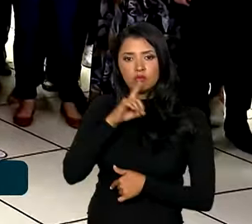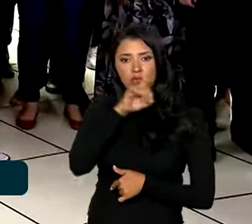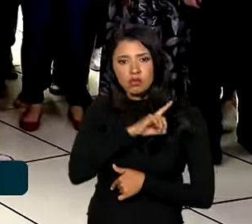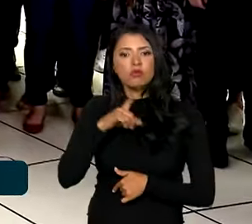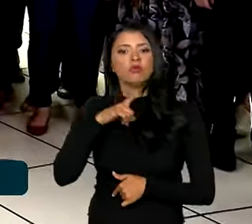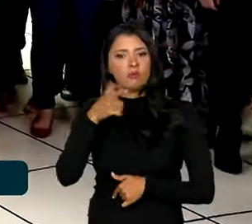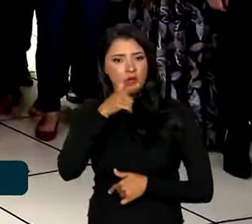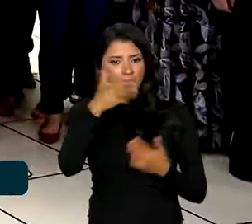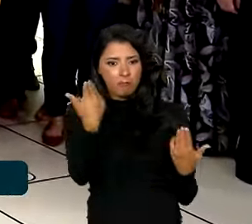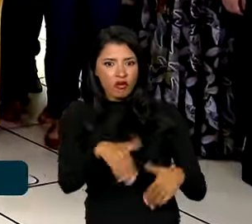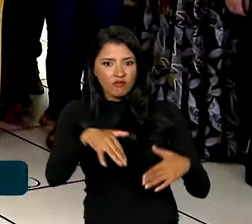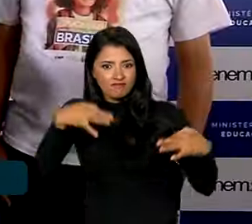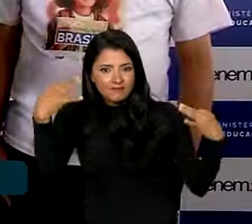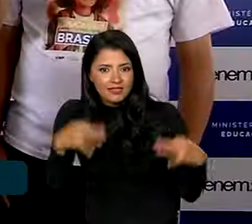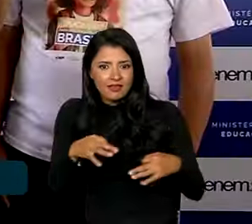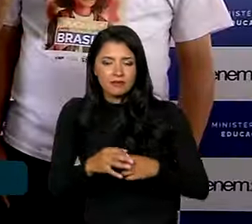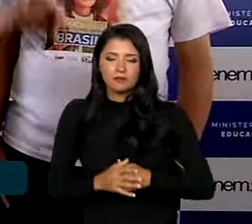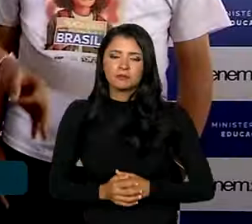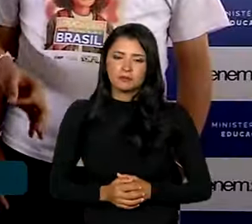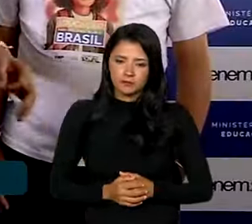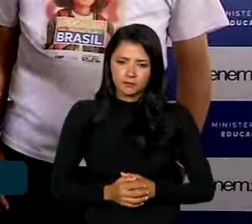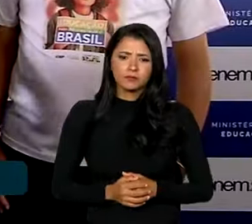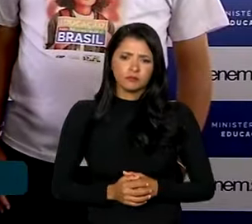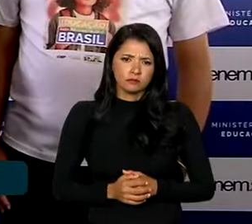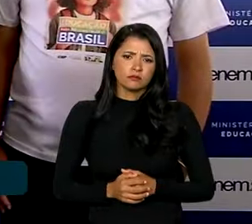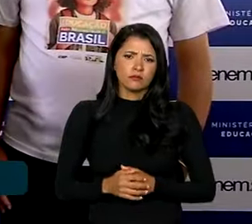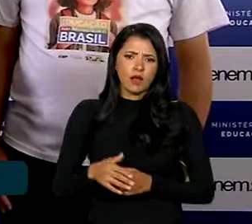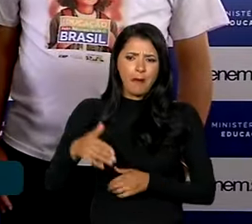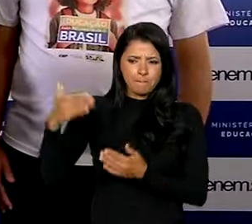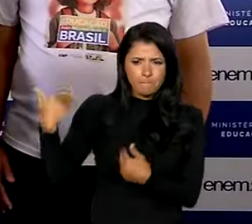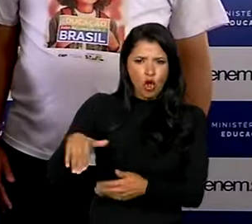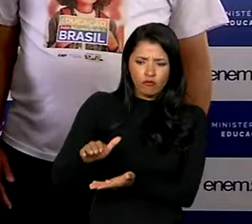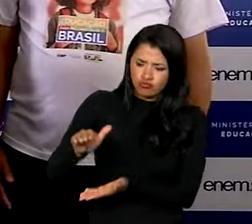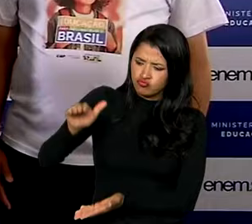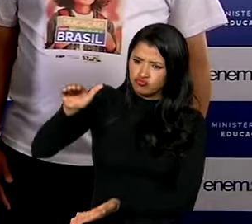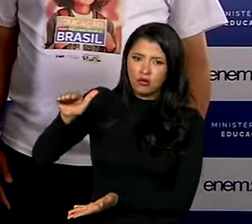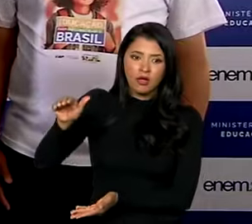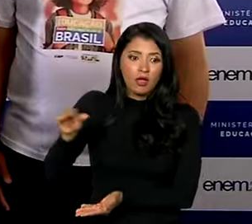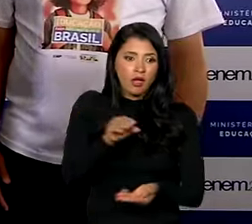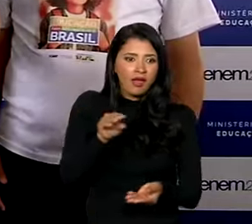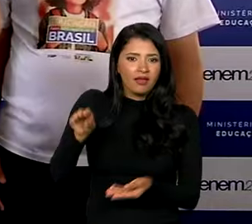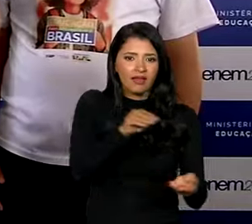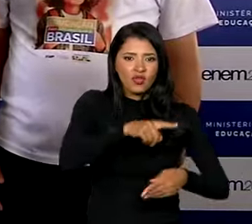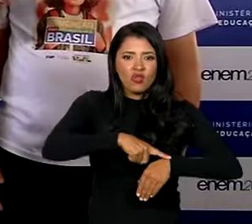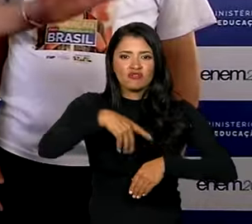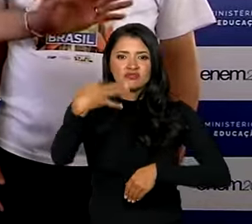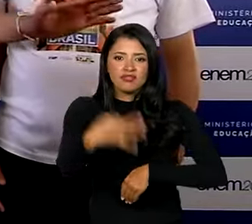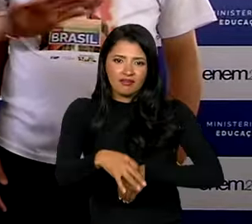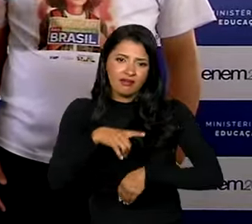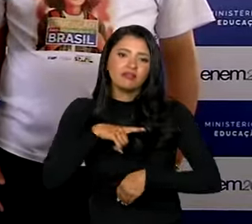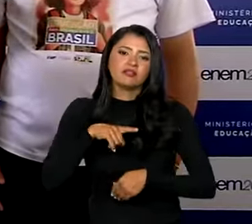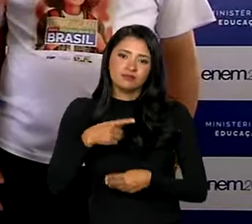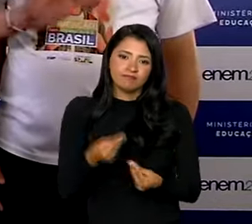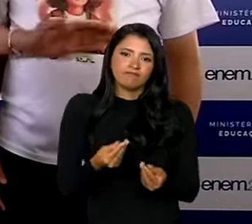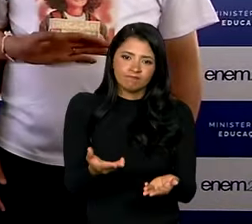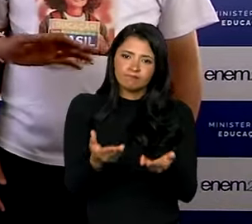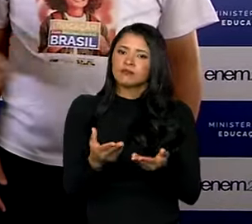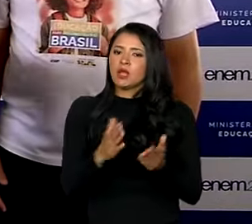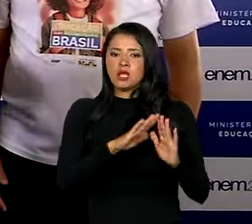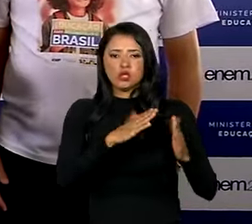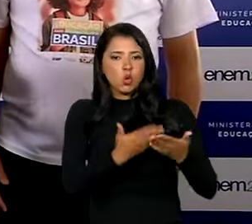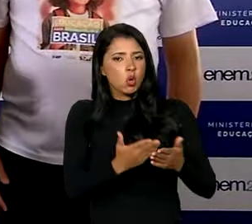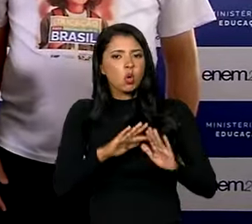garantir a realização do exame todos os malotes foram entregues no horário ou seja todas as malot todas as